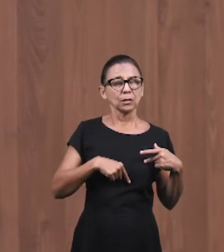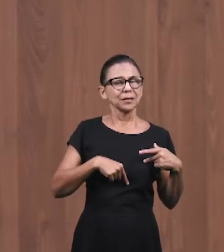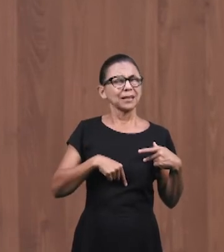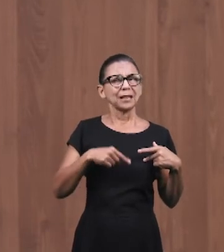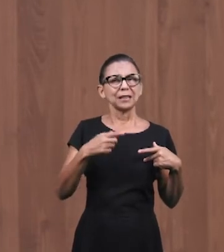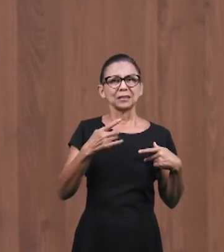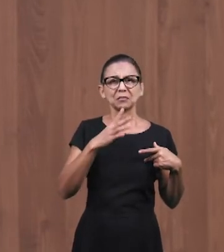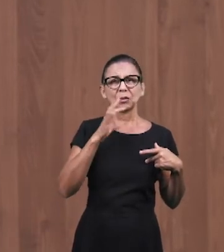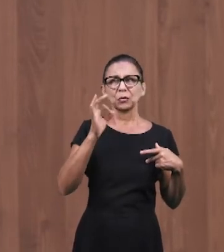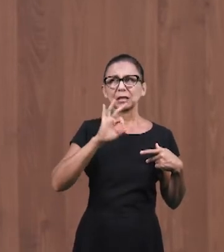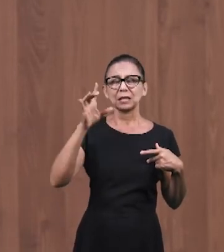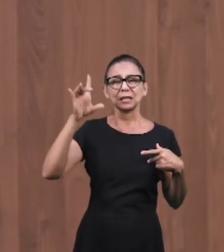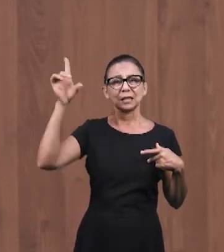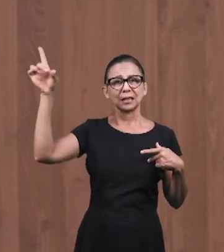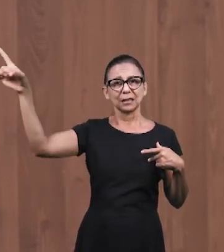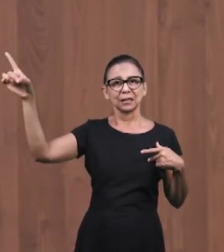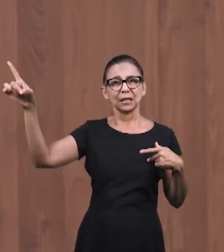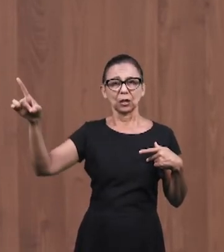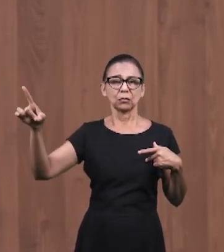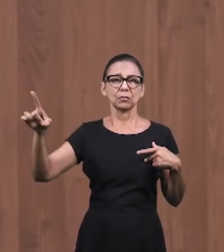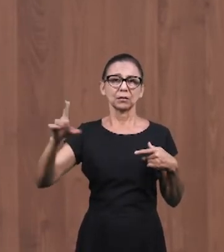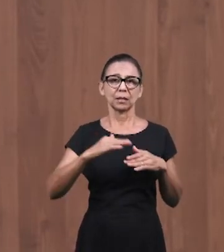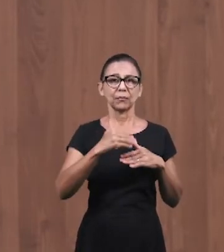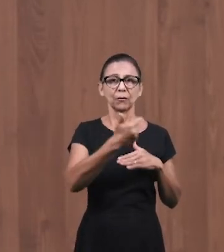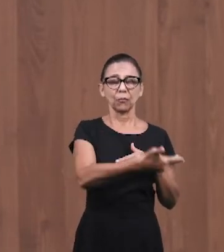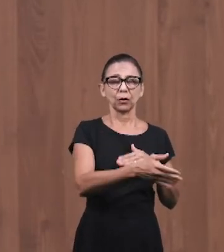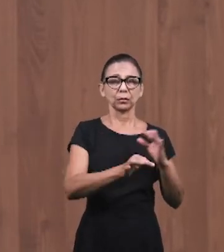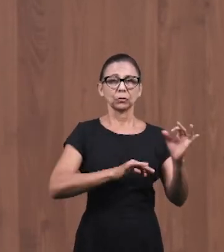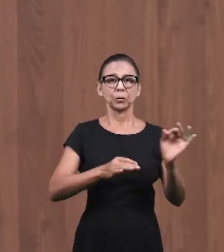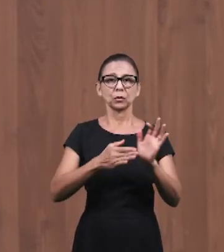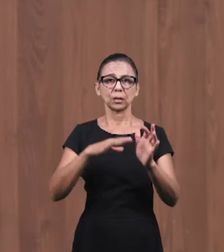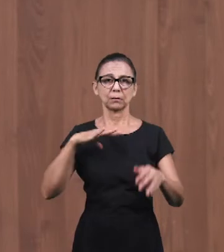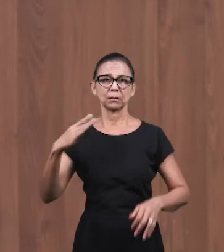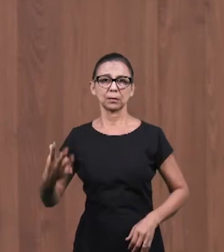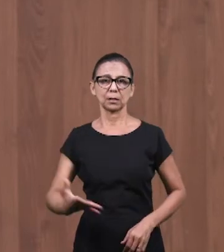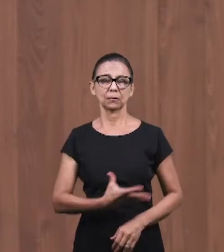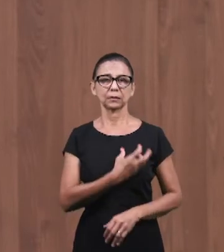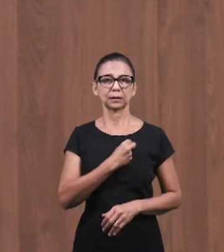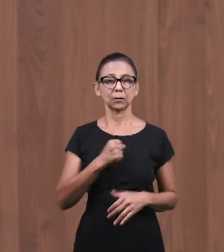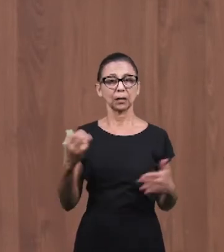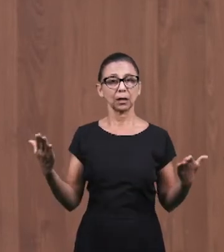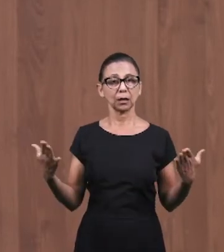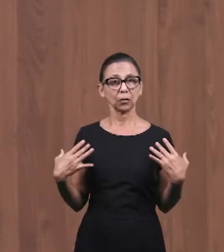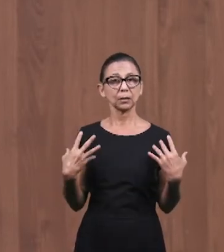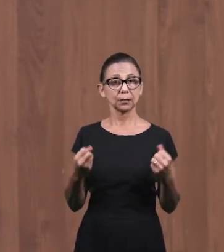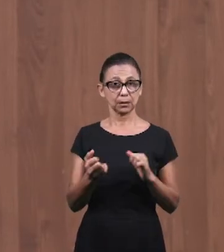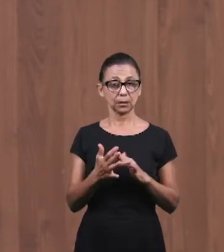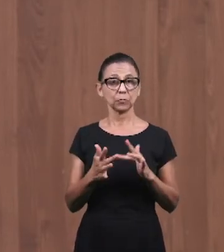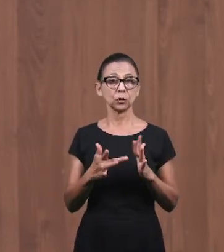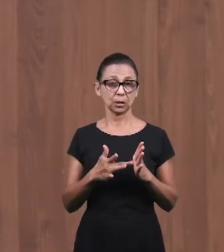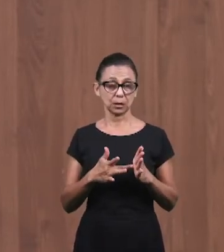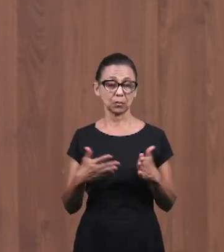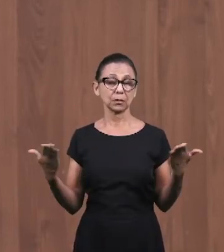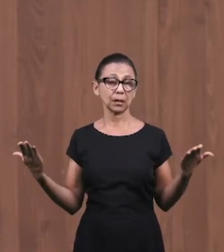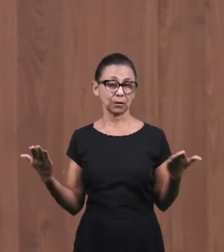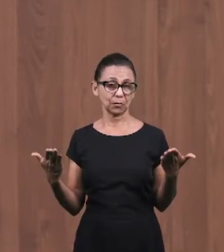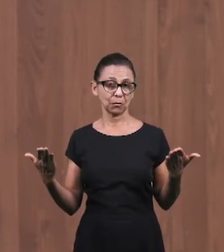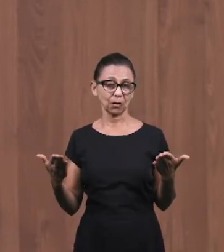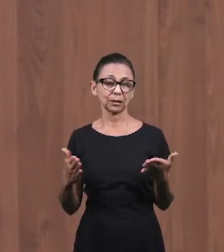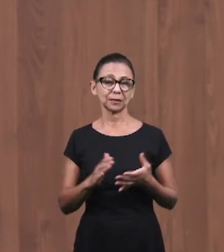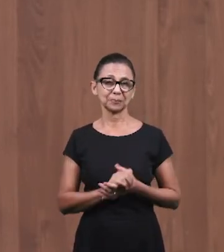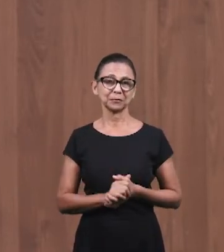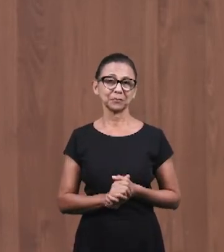ao aceitar Jesus como nosso Salvador, ou seja, ao nascer de novo, nós nos tornamos agora não mais criatura de